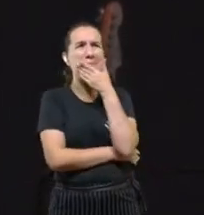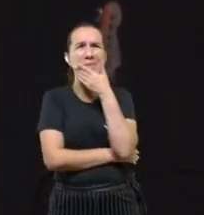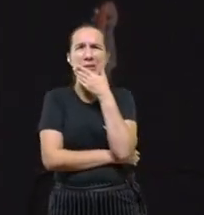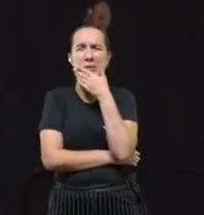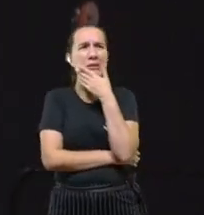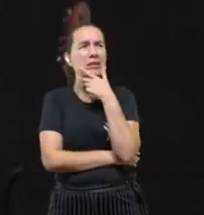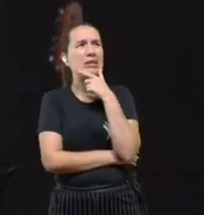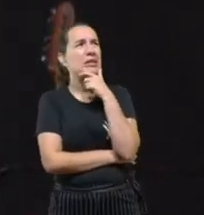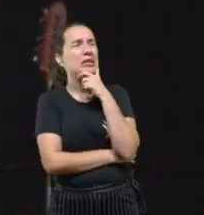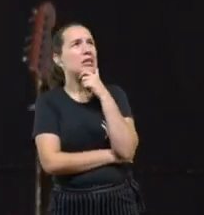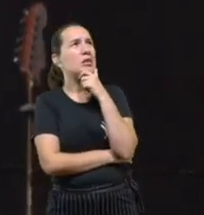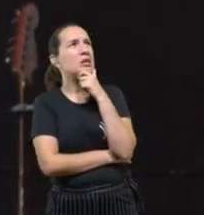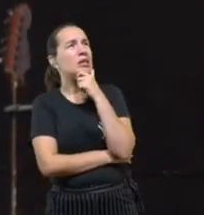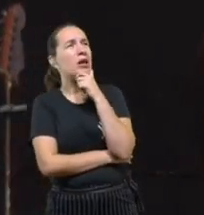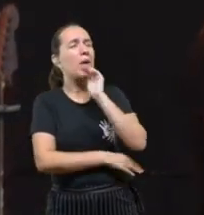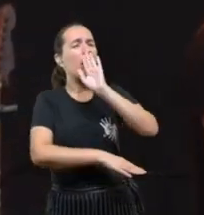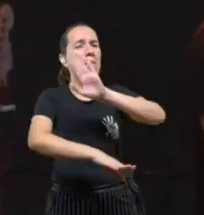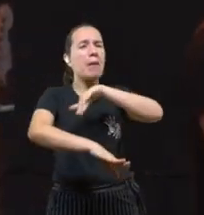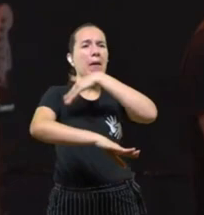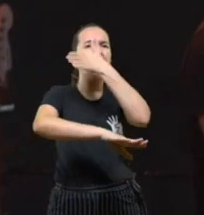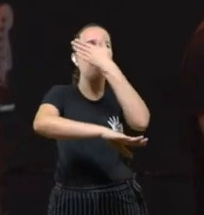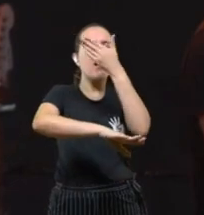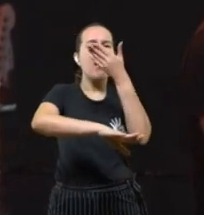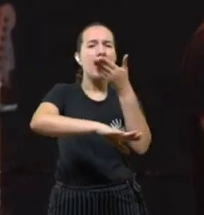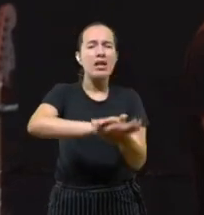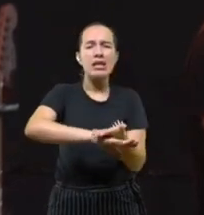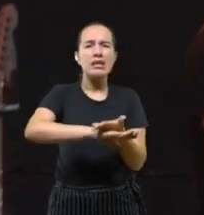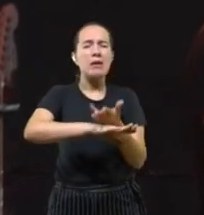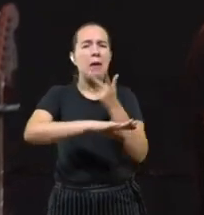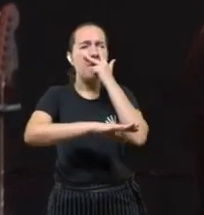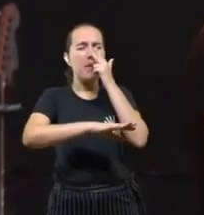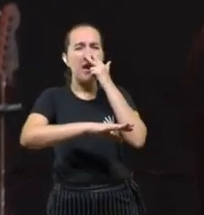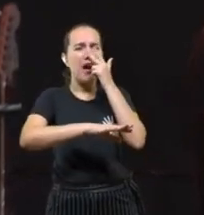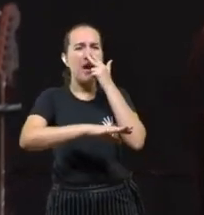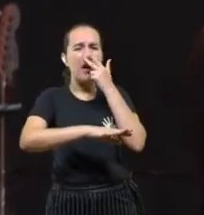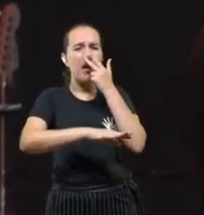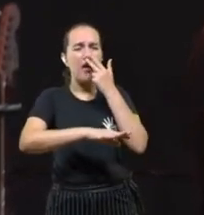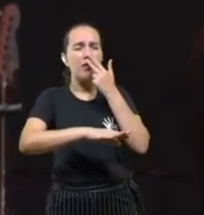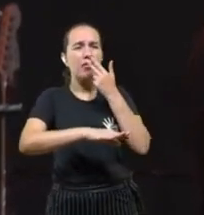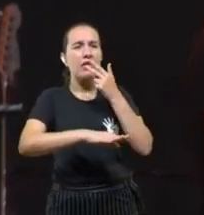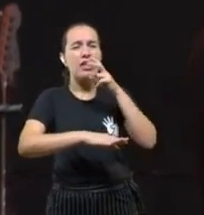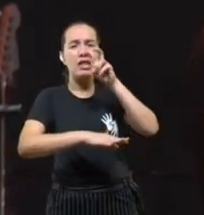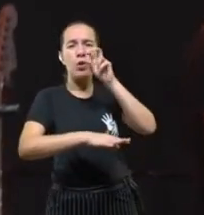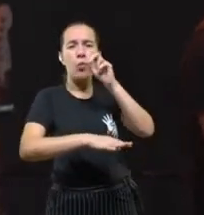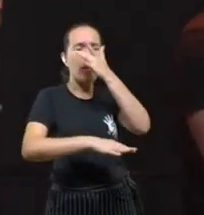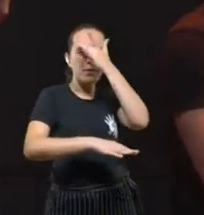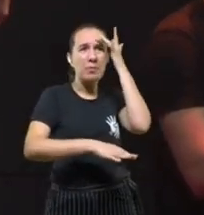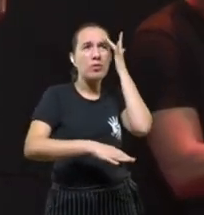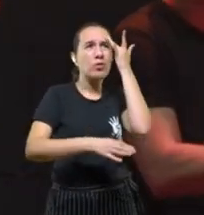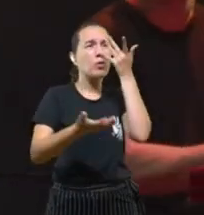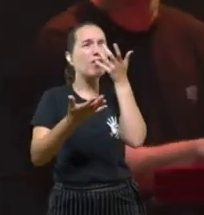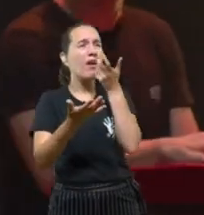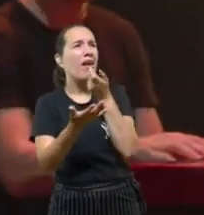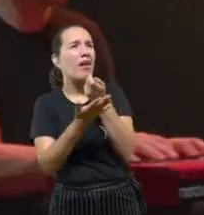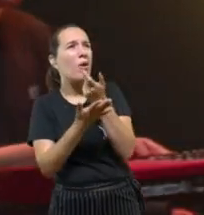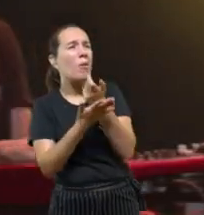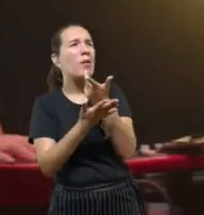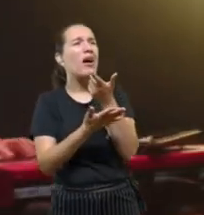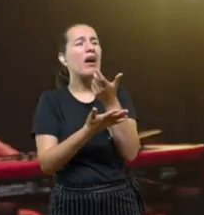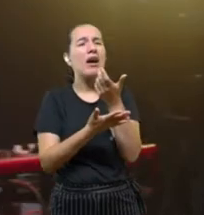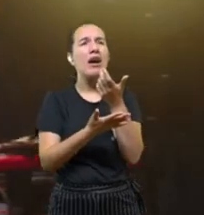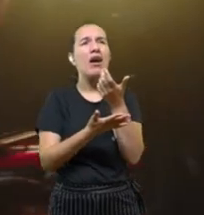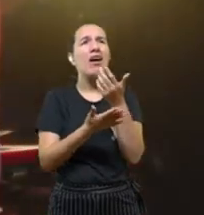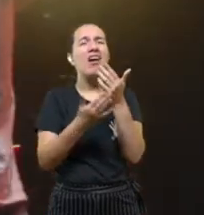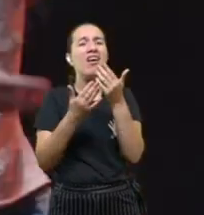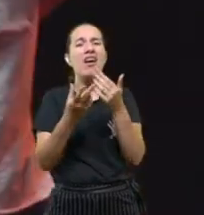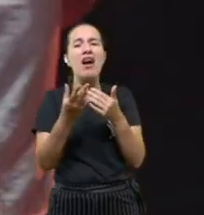Num dia, até o final do dia, virou um leilão. Tem 50 pessoas oferecendo e fecha 50, 60 mil